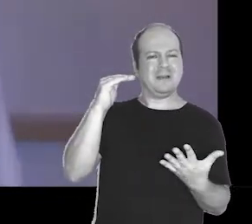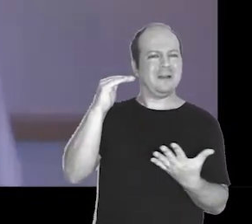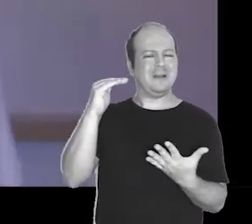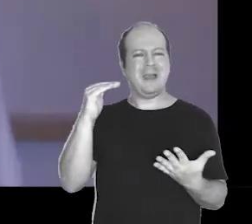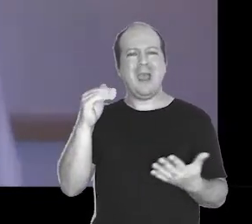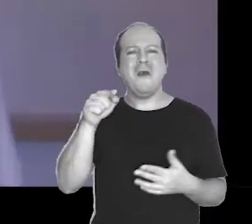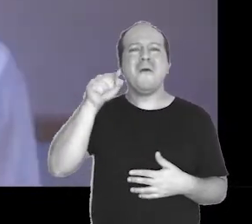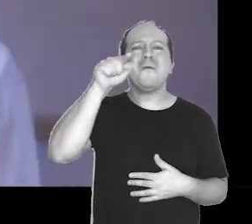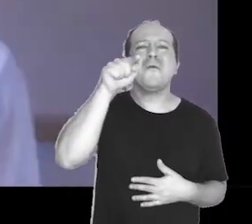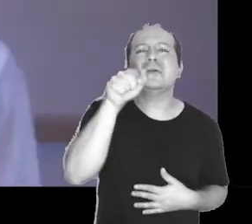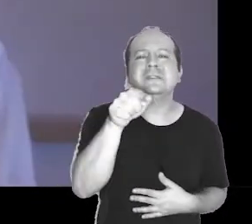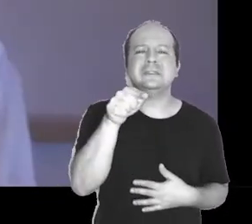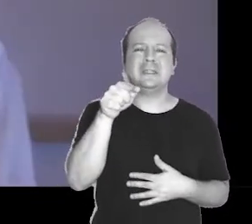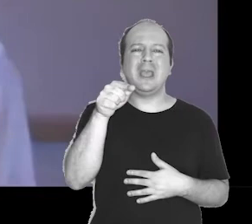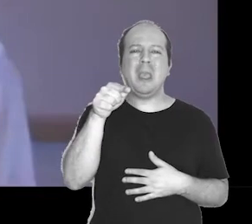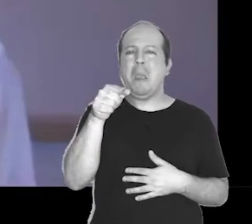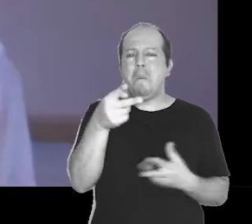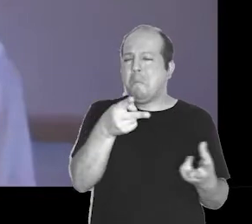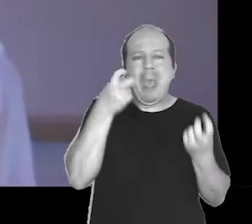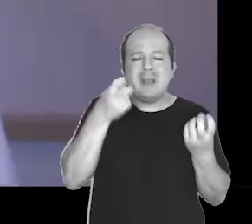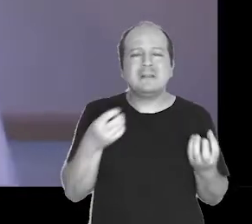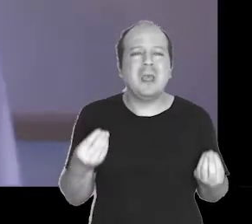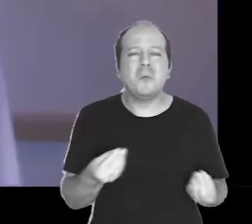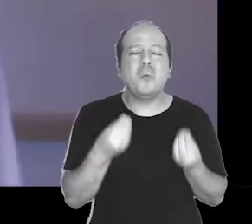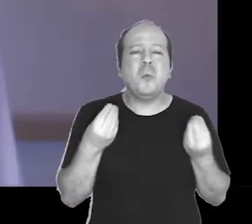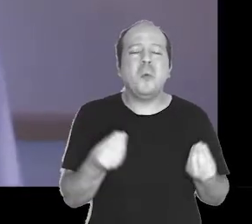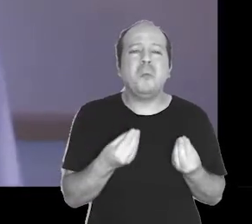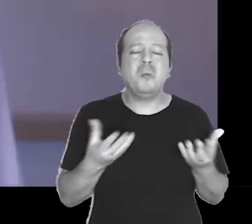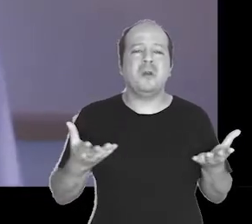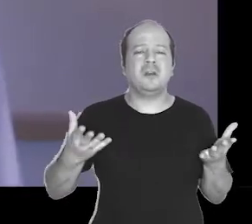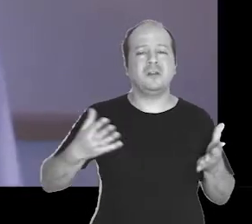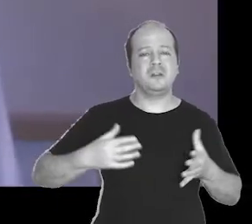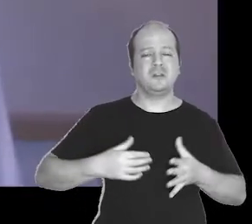Logo você, meu caro.